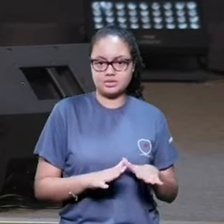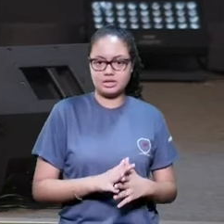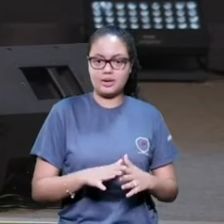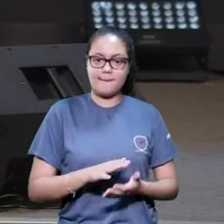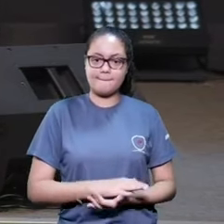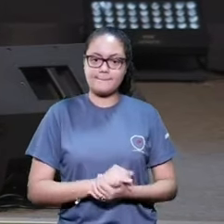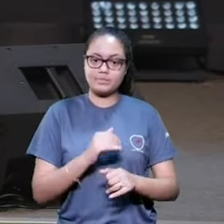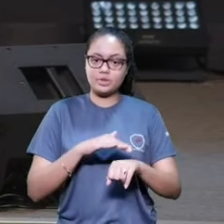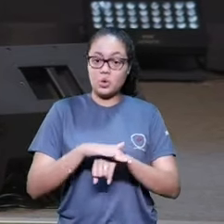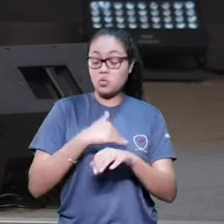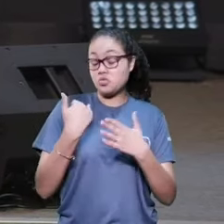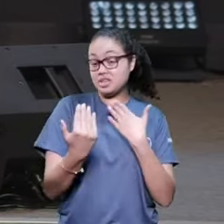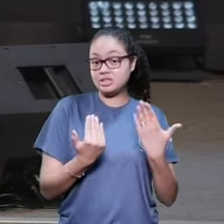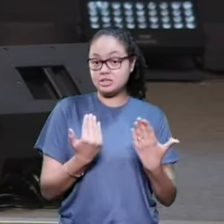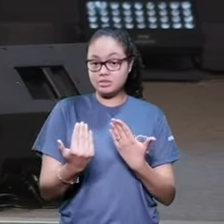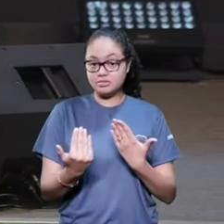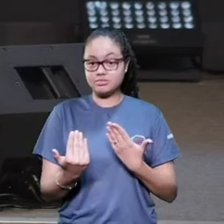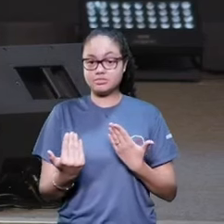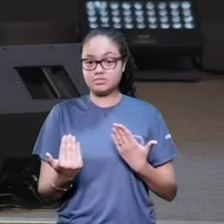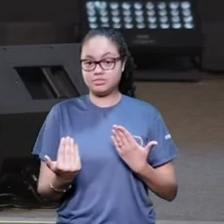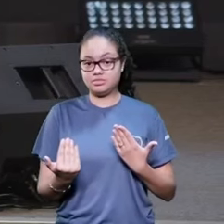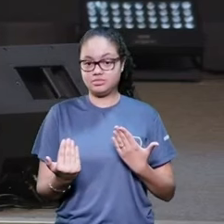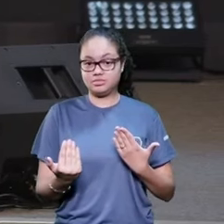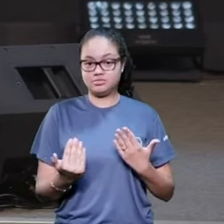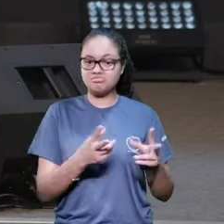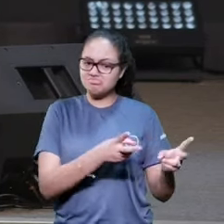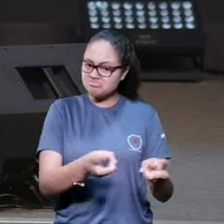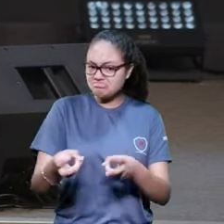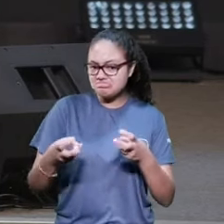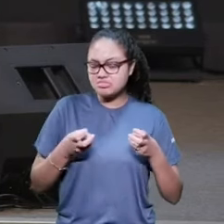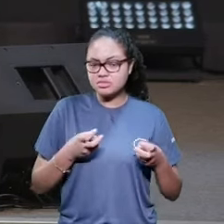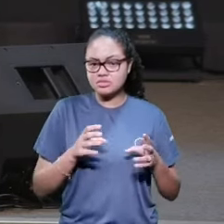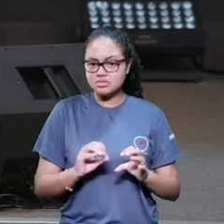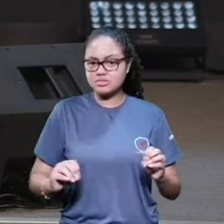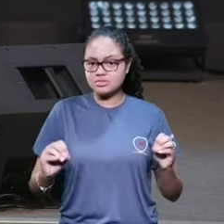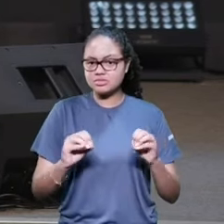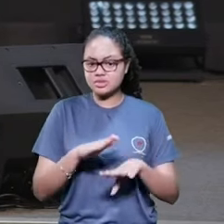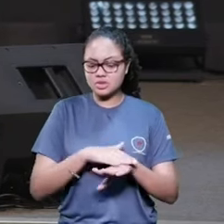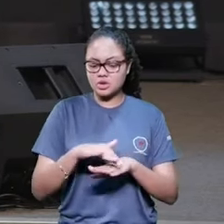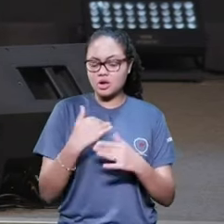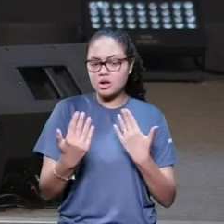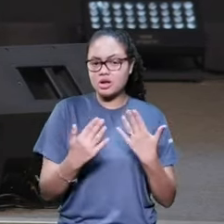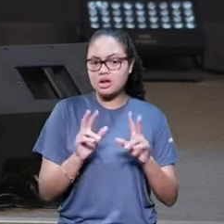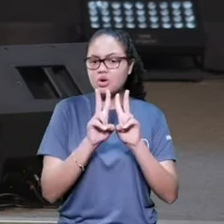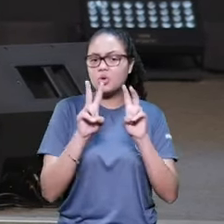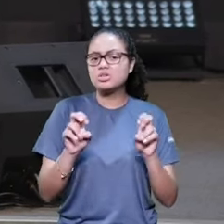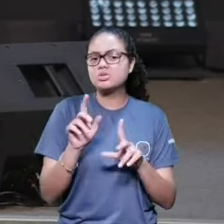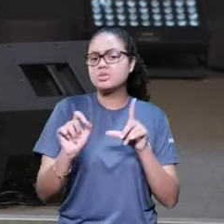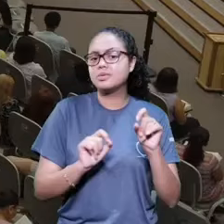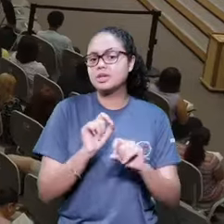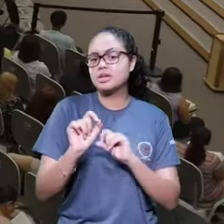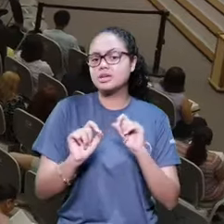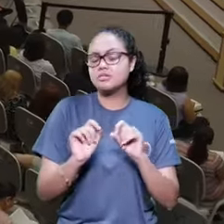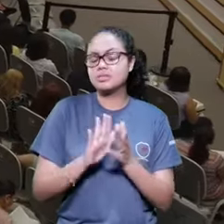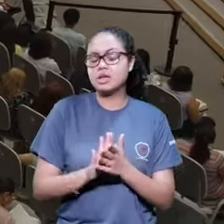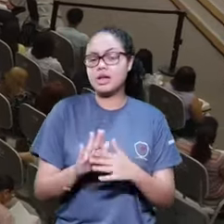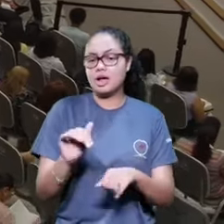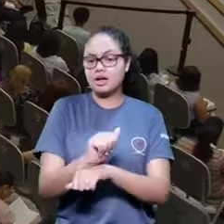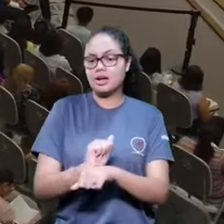quê? Conversando, irmão. Nunca tinha percebido isso. Os anjos ficaram batendo papo. E qual foi o assunto do anjo, pastor?